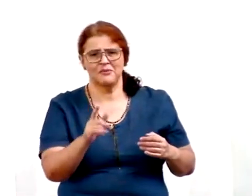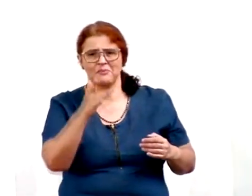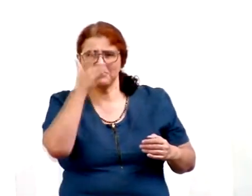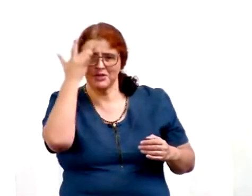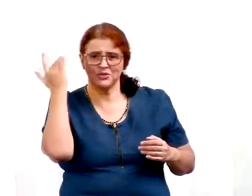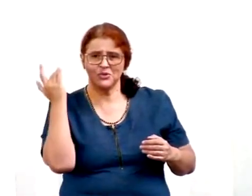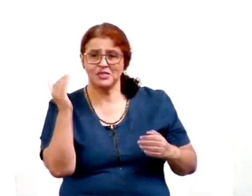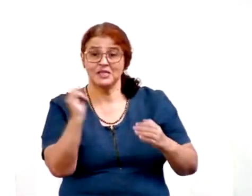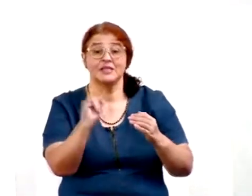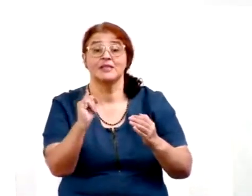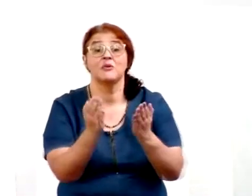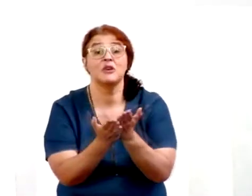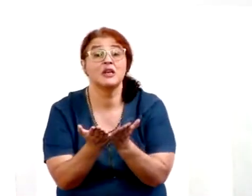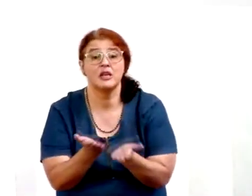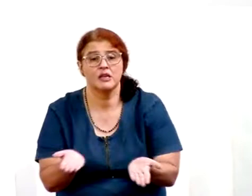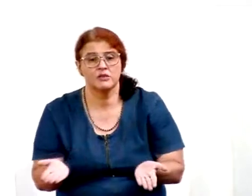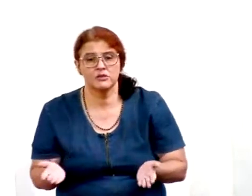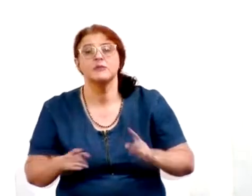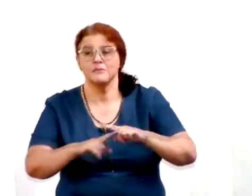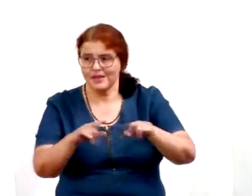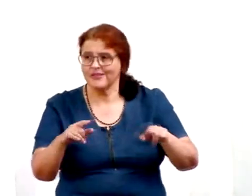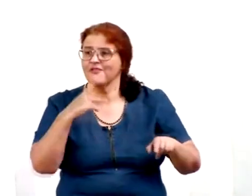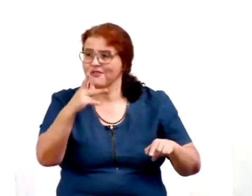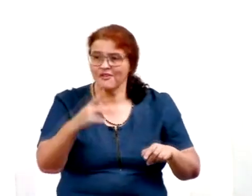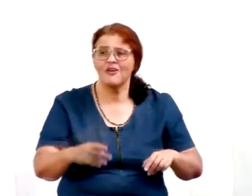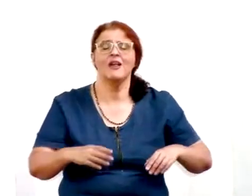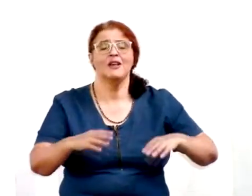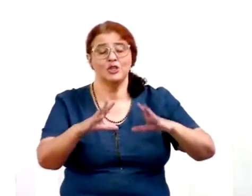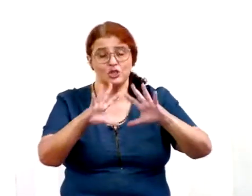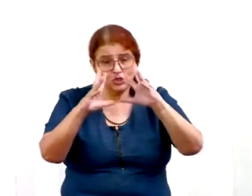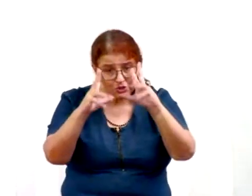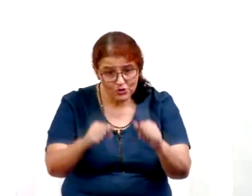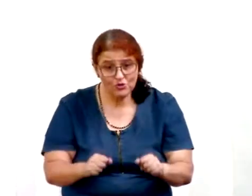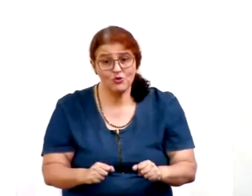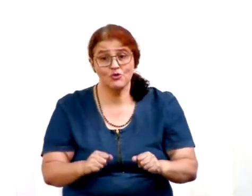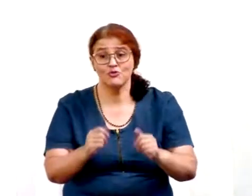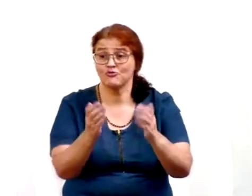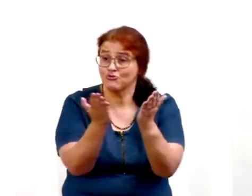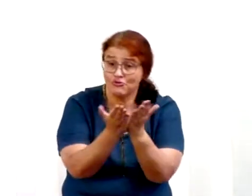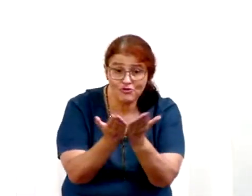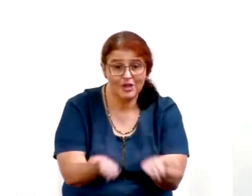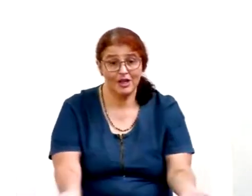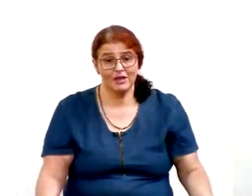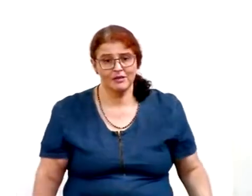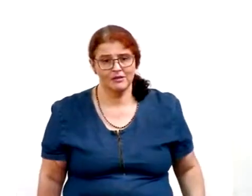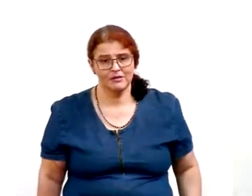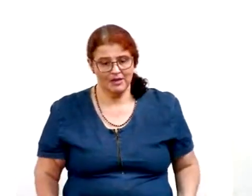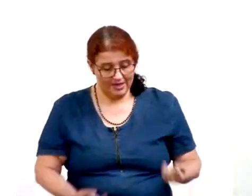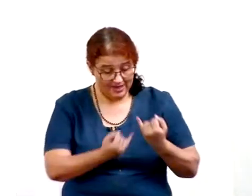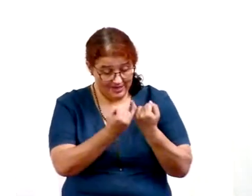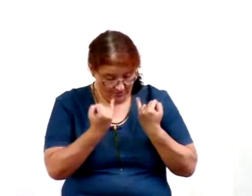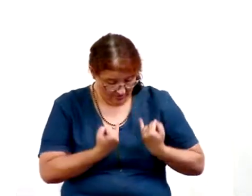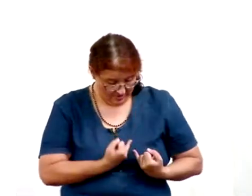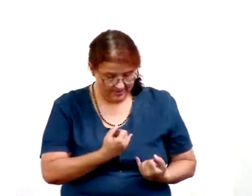seres humanos, mas especificamente ali ele está tratando dos crentes.